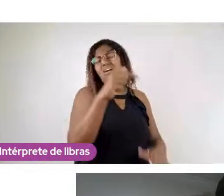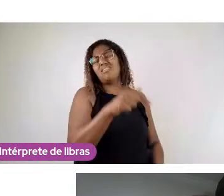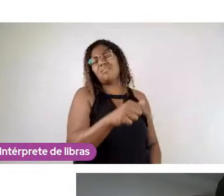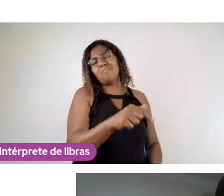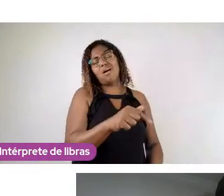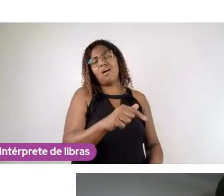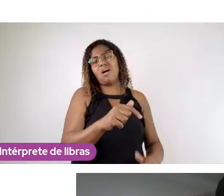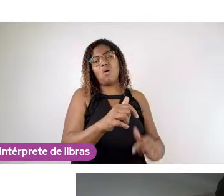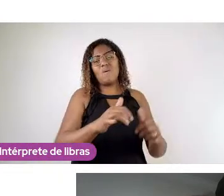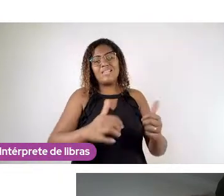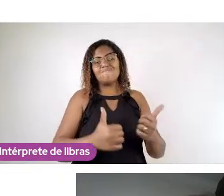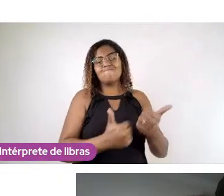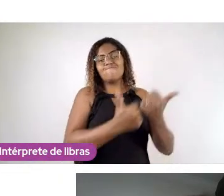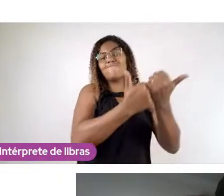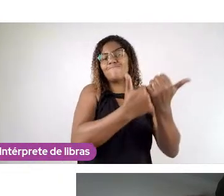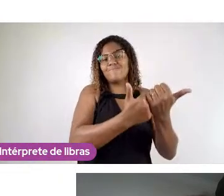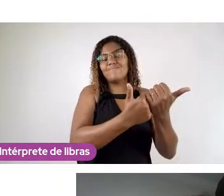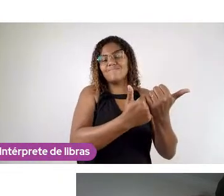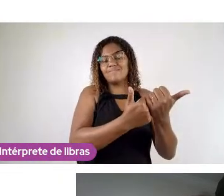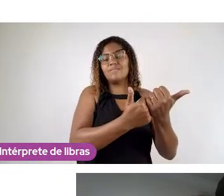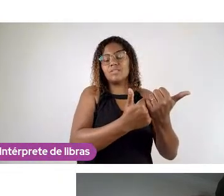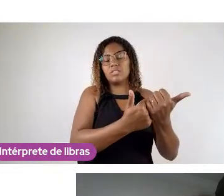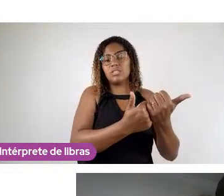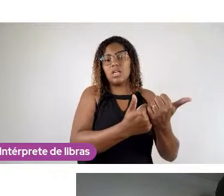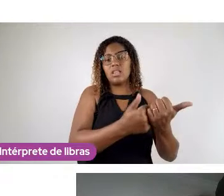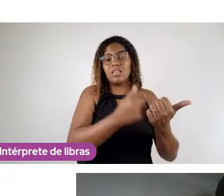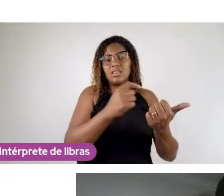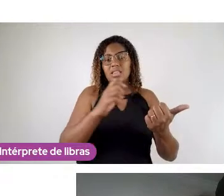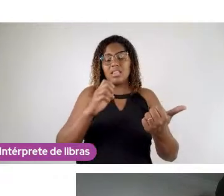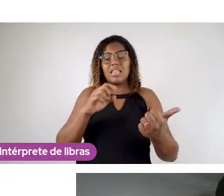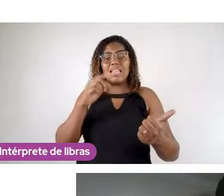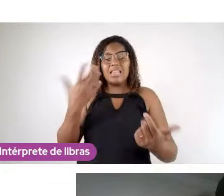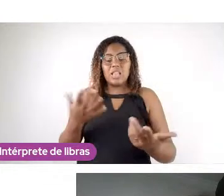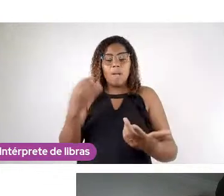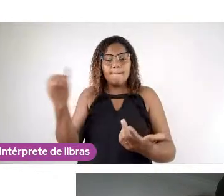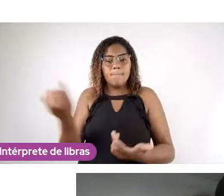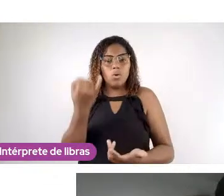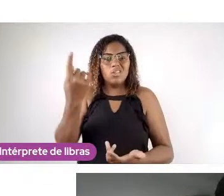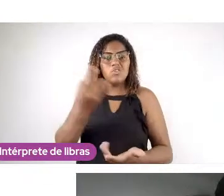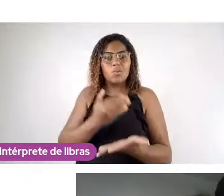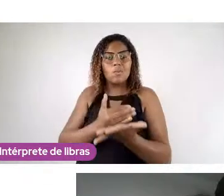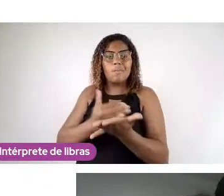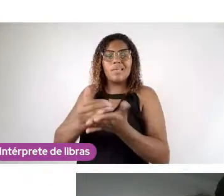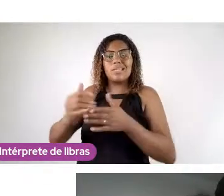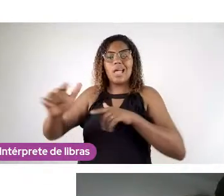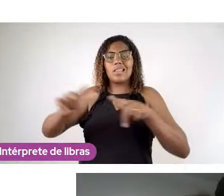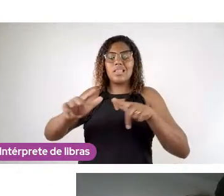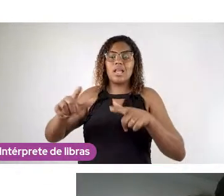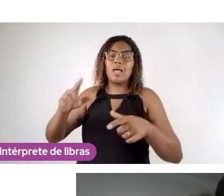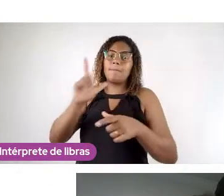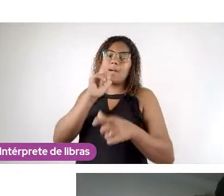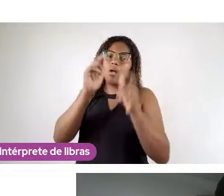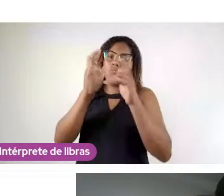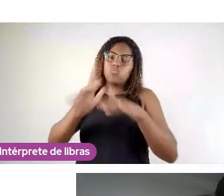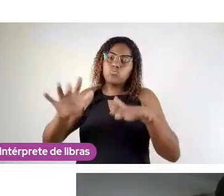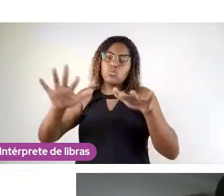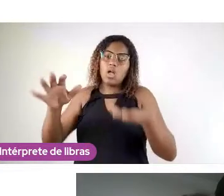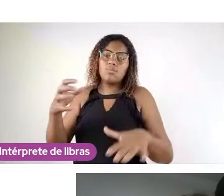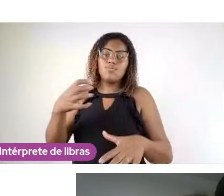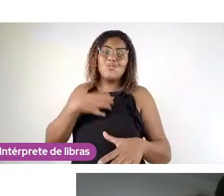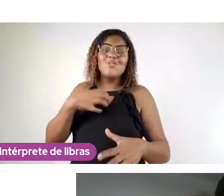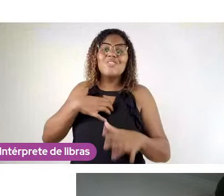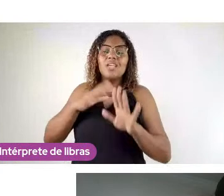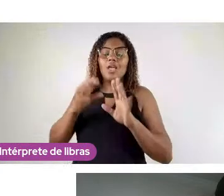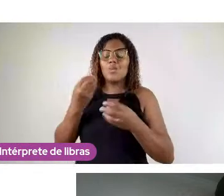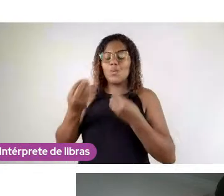a década, porque é importante a gente começar a trabalhar com o oceano, mas de uma forma, como você bem